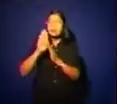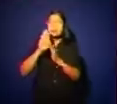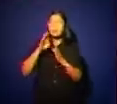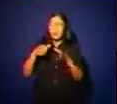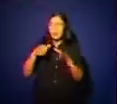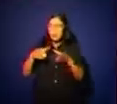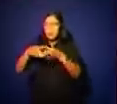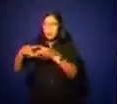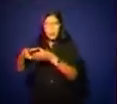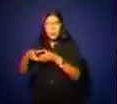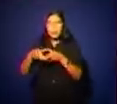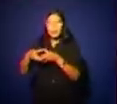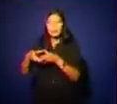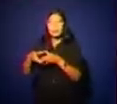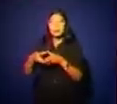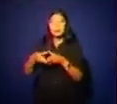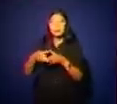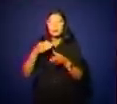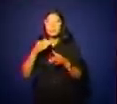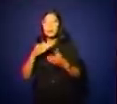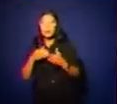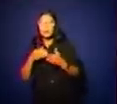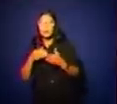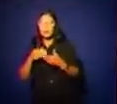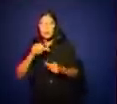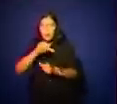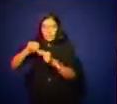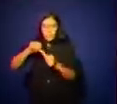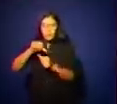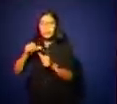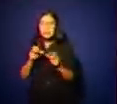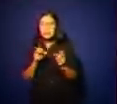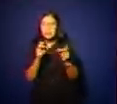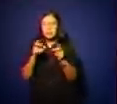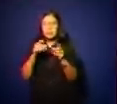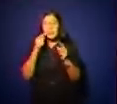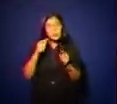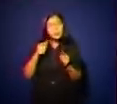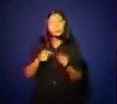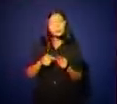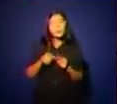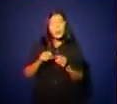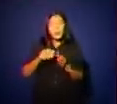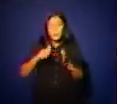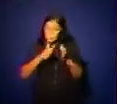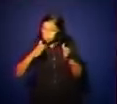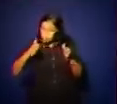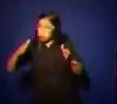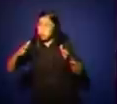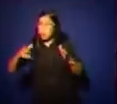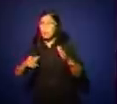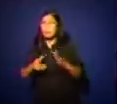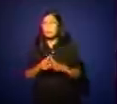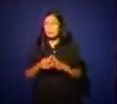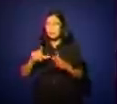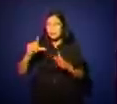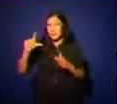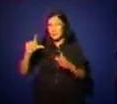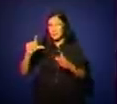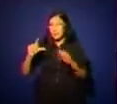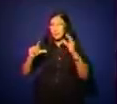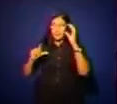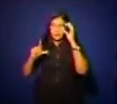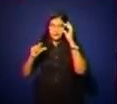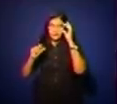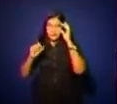cooperativas uma desconcentração de mercado muito grande e uma queda de spread